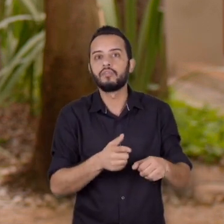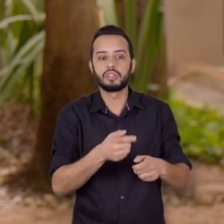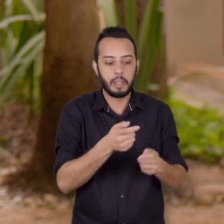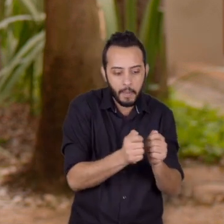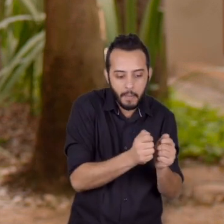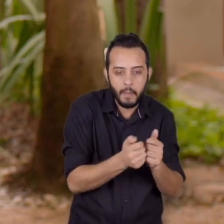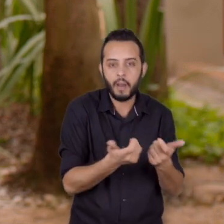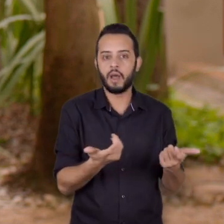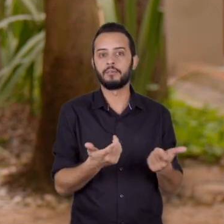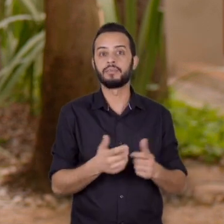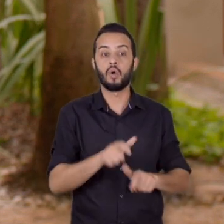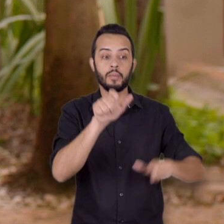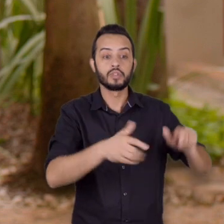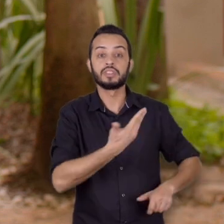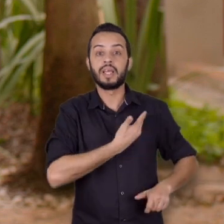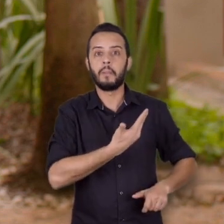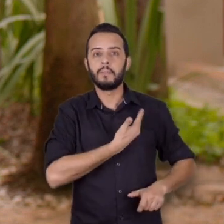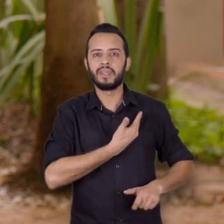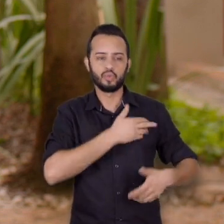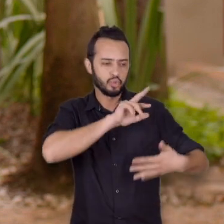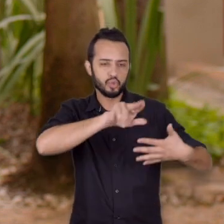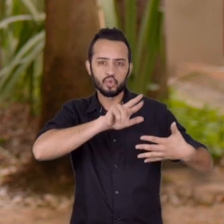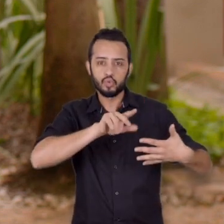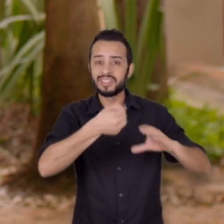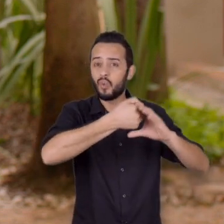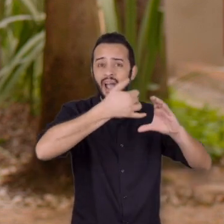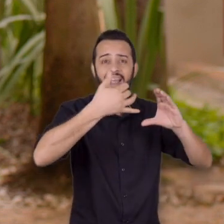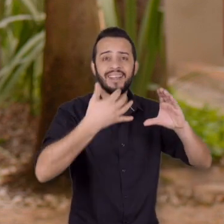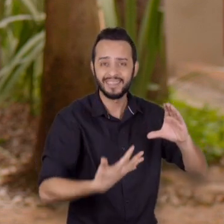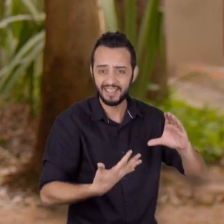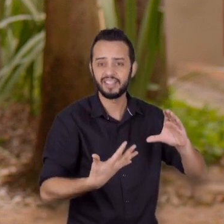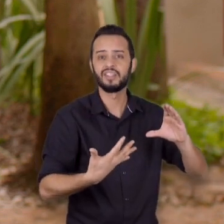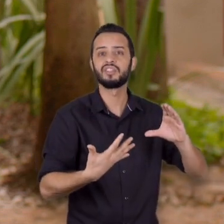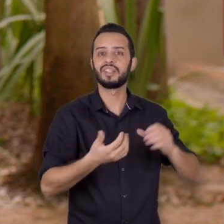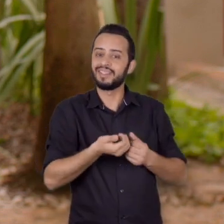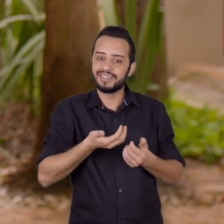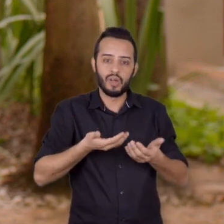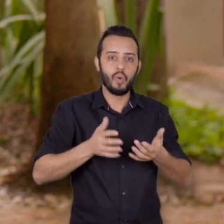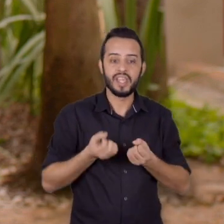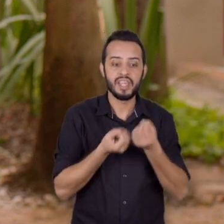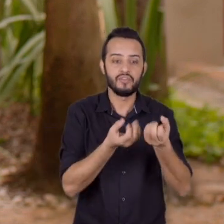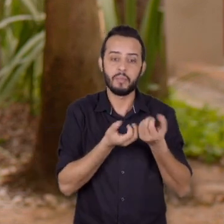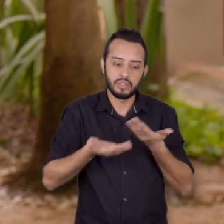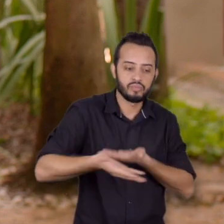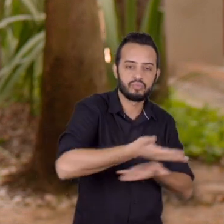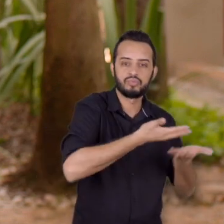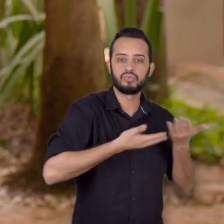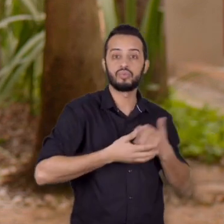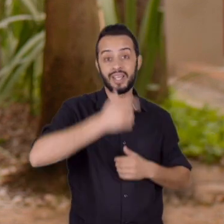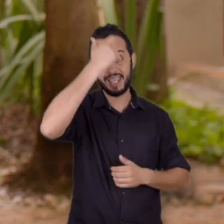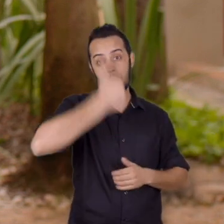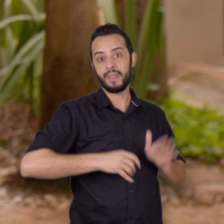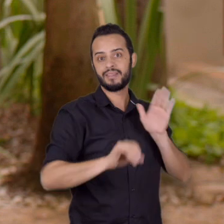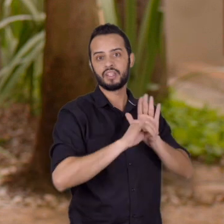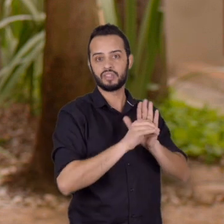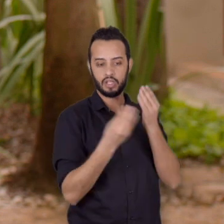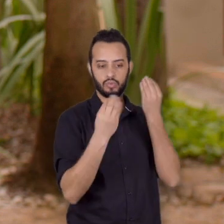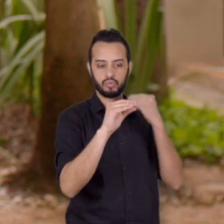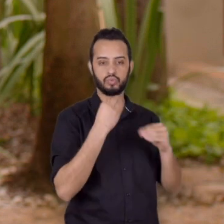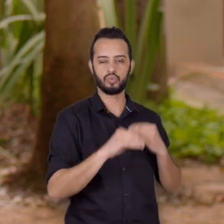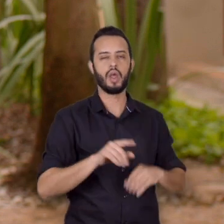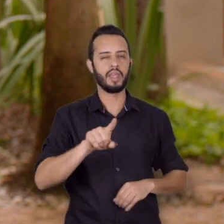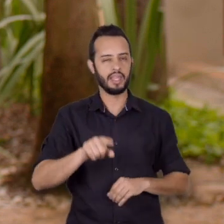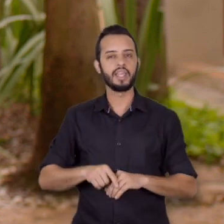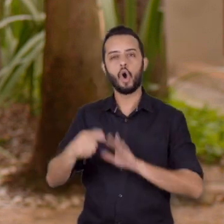mais faz comigo, aonde eu estou quando eu faço. Tem toda essa rede de dados que é gerada não só pelos